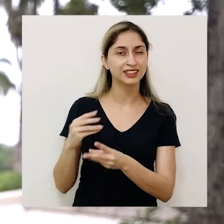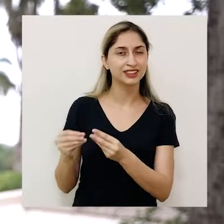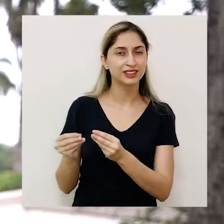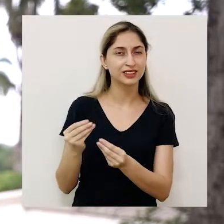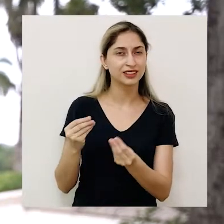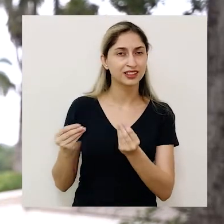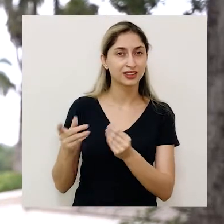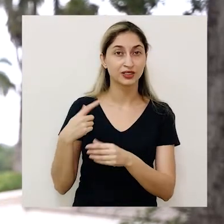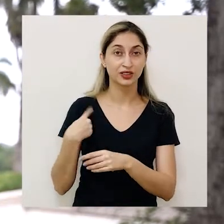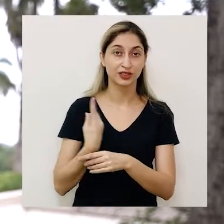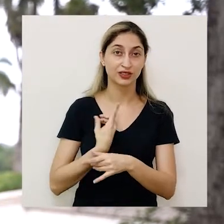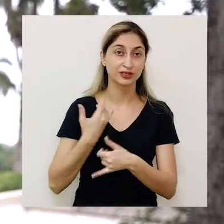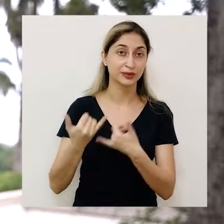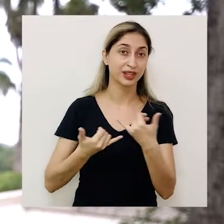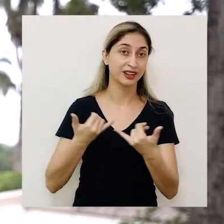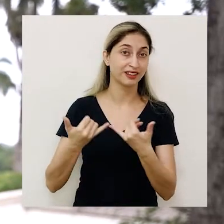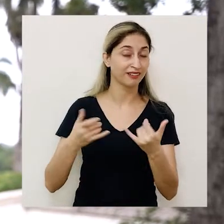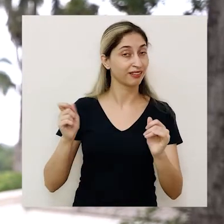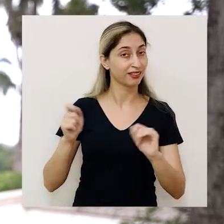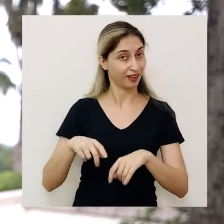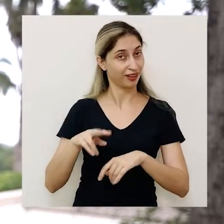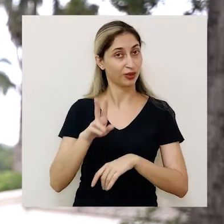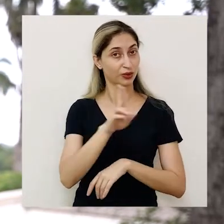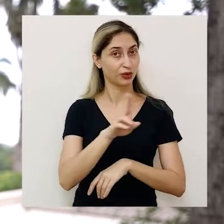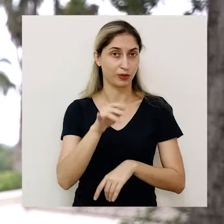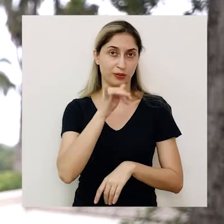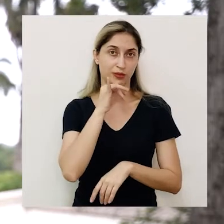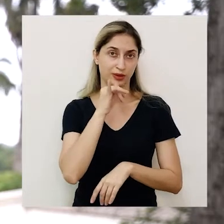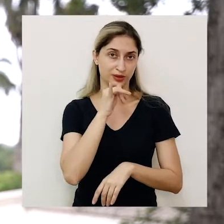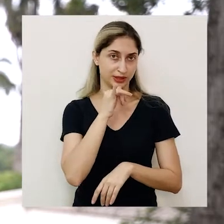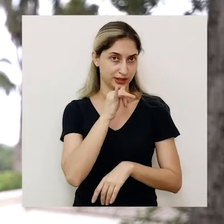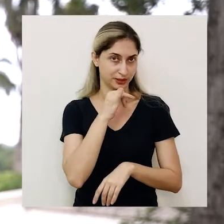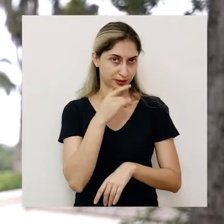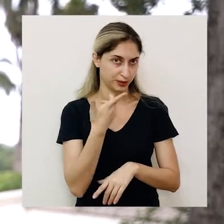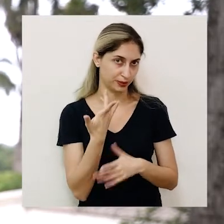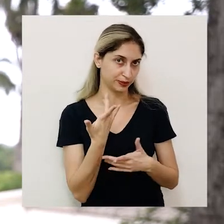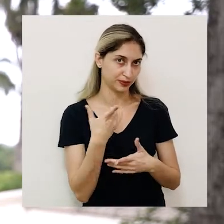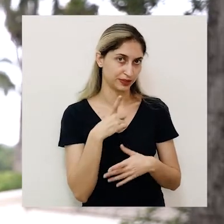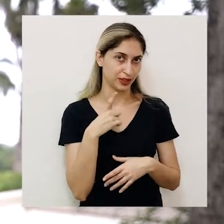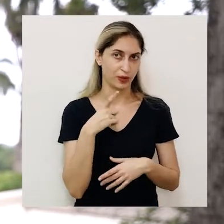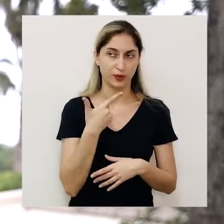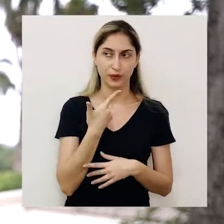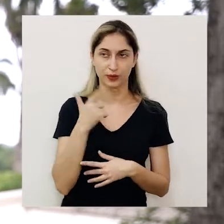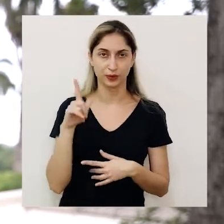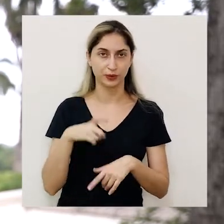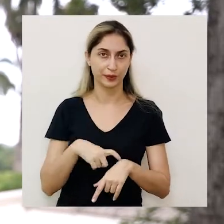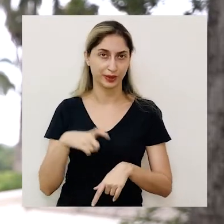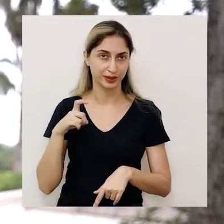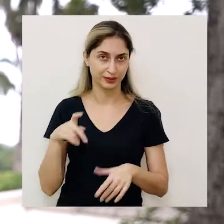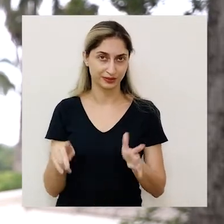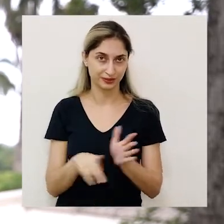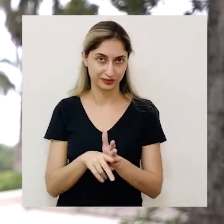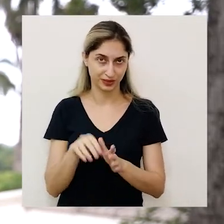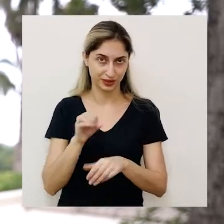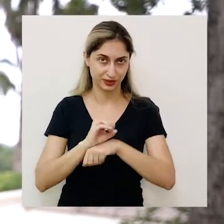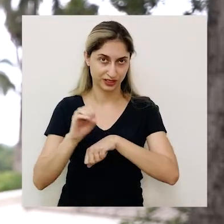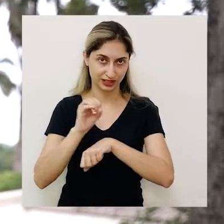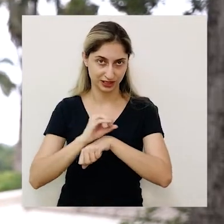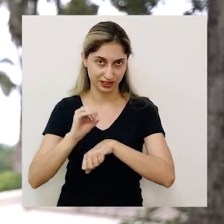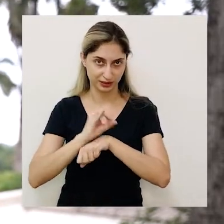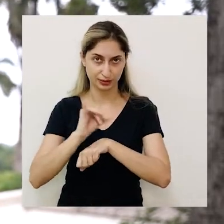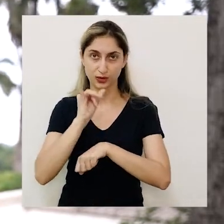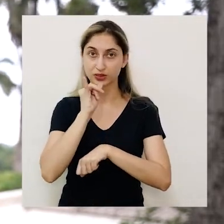que a gente pode brincar inclusive com o nome dessas espécies, que é talvez esse outro momento da oficina, da